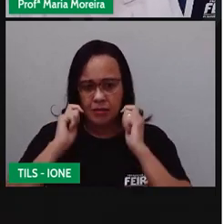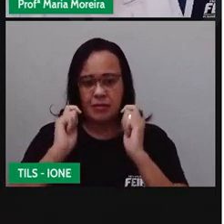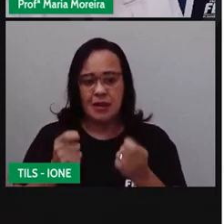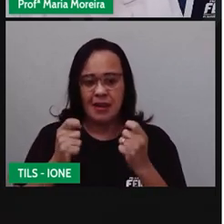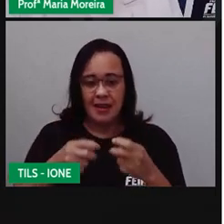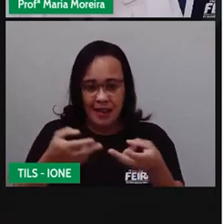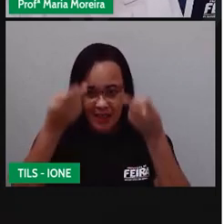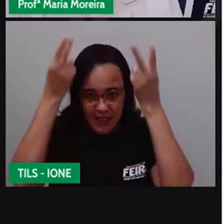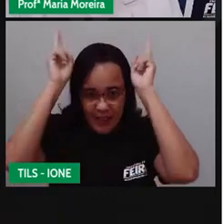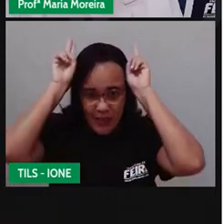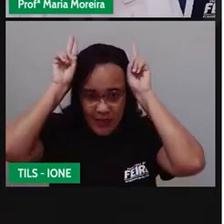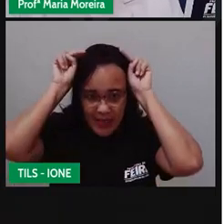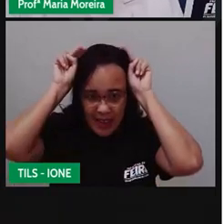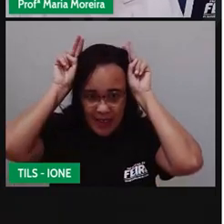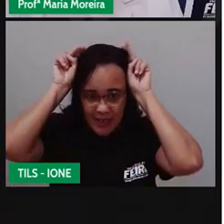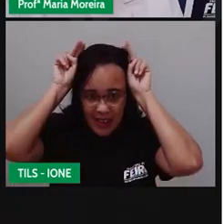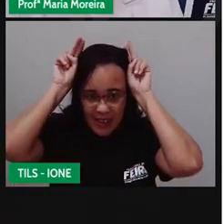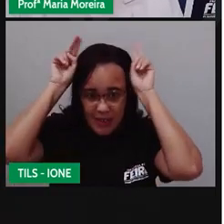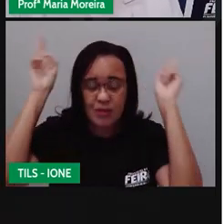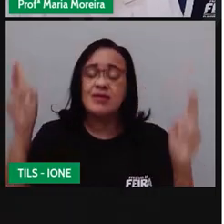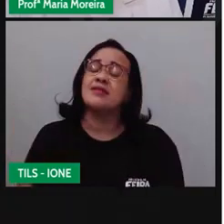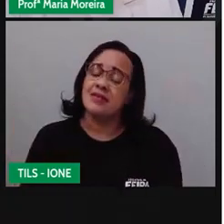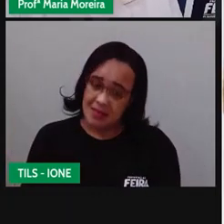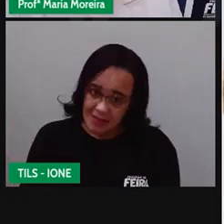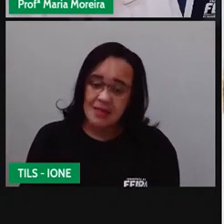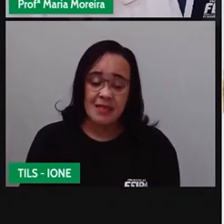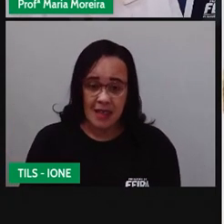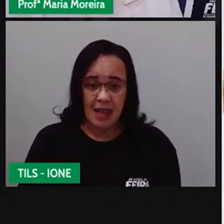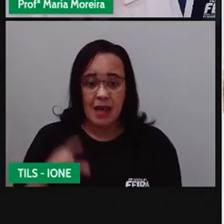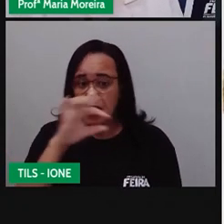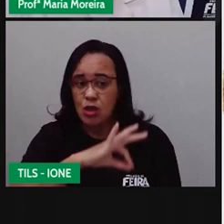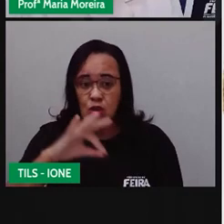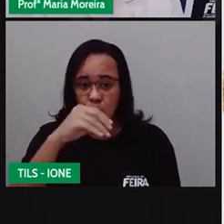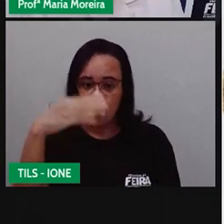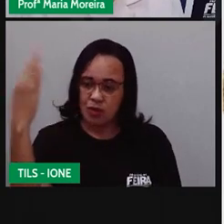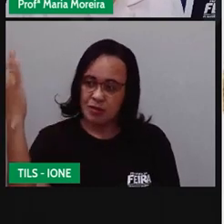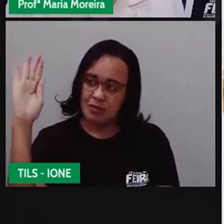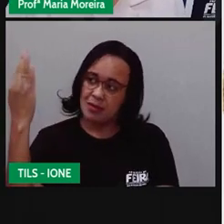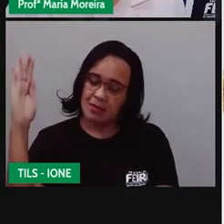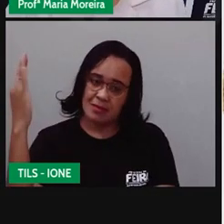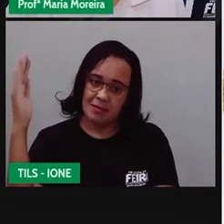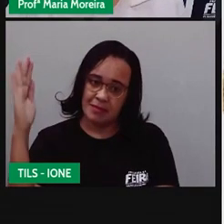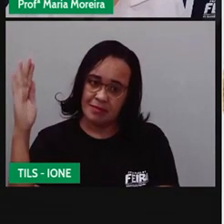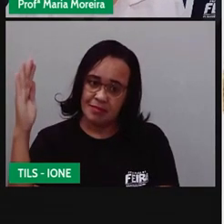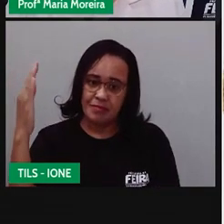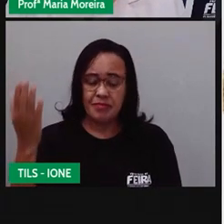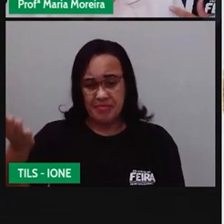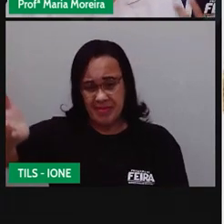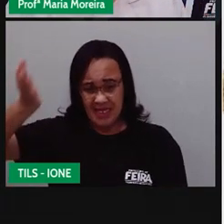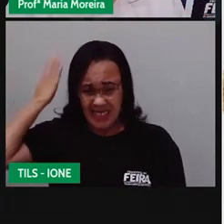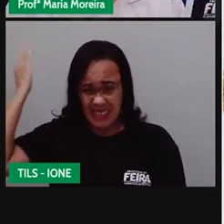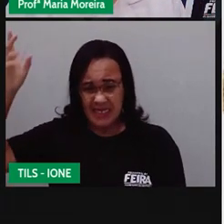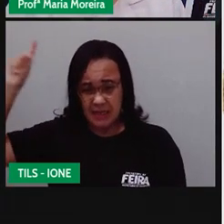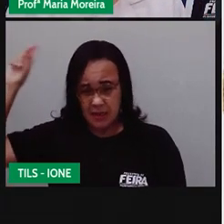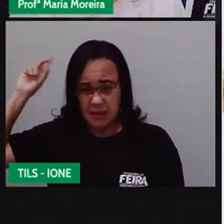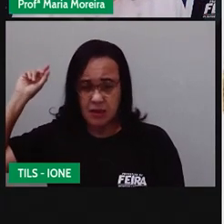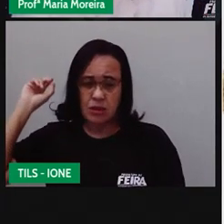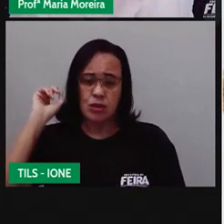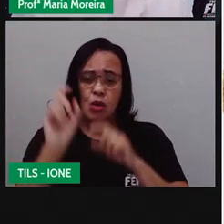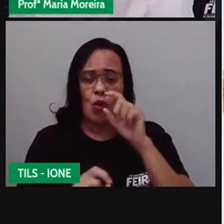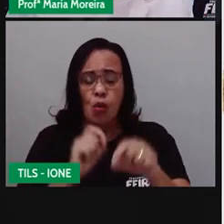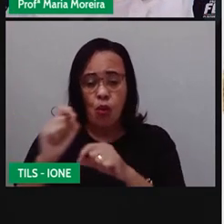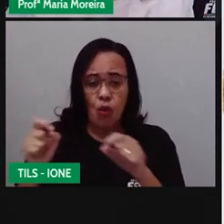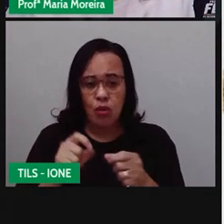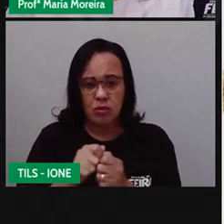roda, ela é o quê? Toda em madeira. Bom, na antiguidade, né, foram feitas